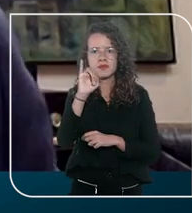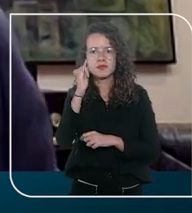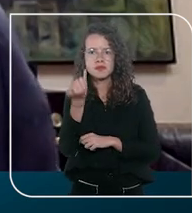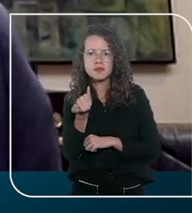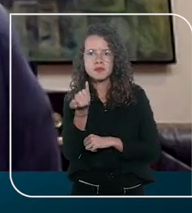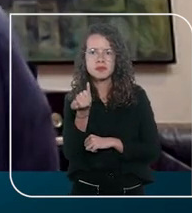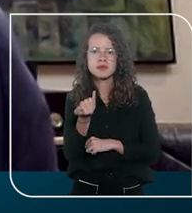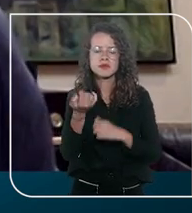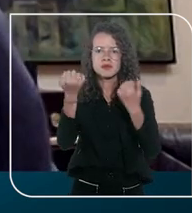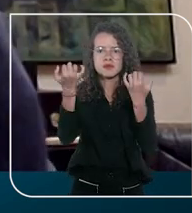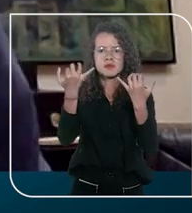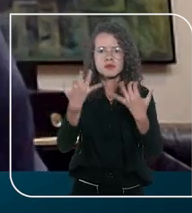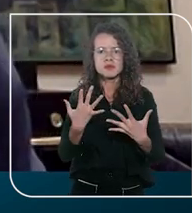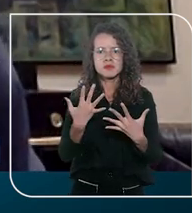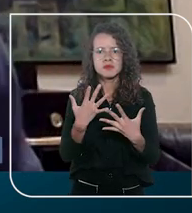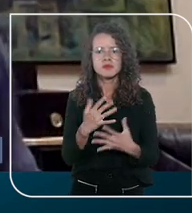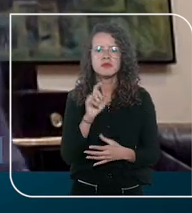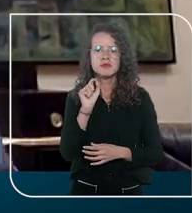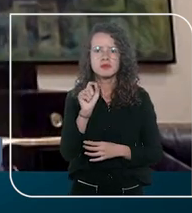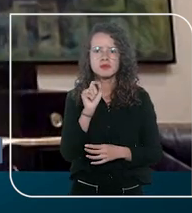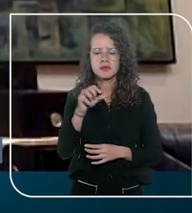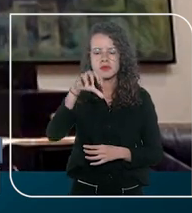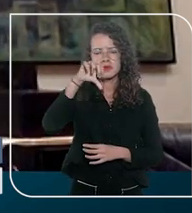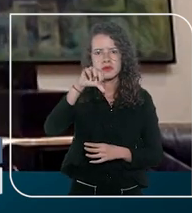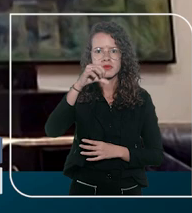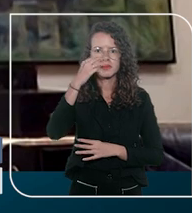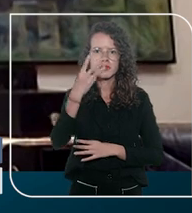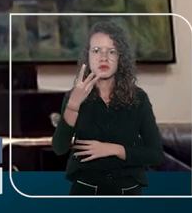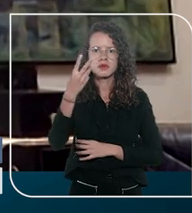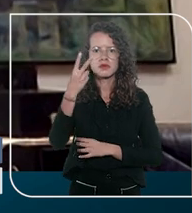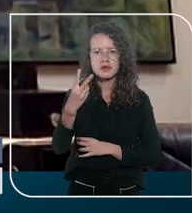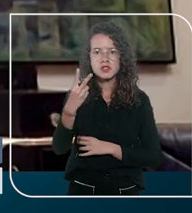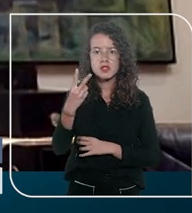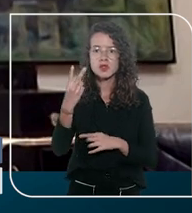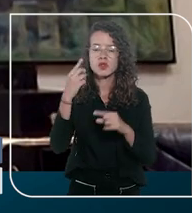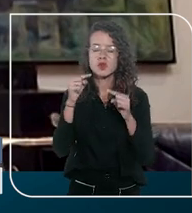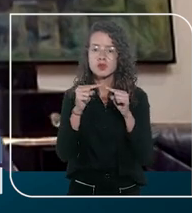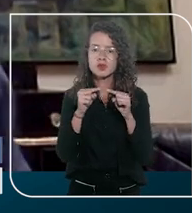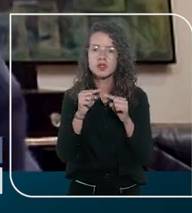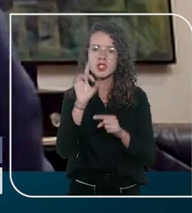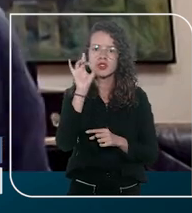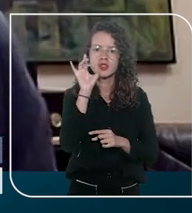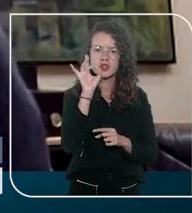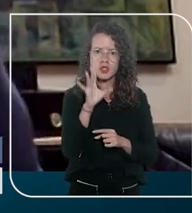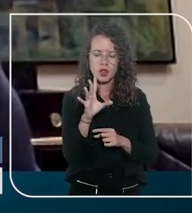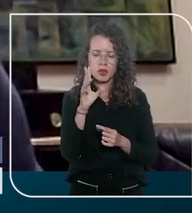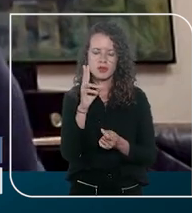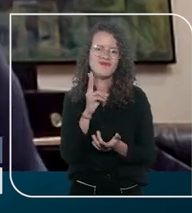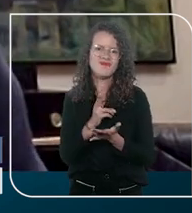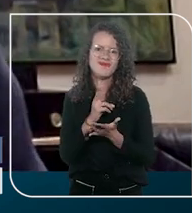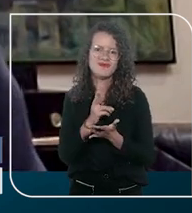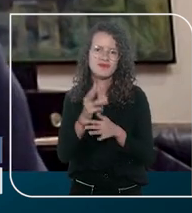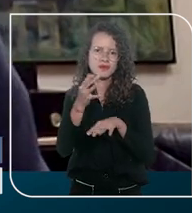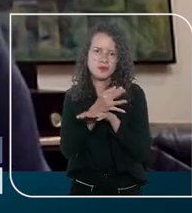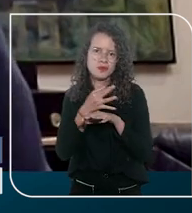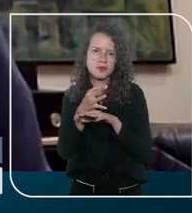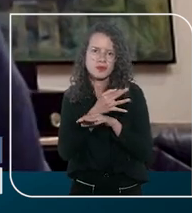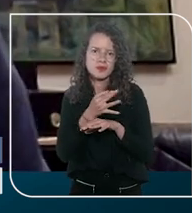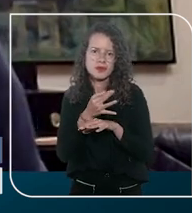doutrina também, que o 932 se aplica apenas a vício estritamente formal e não